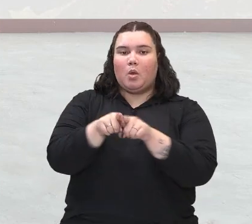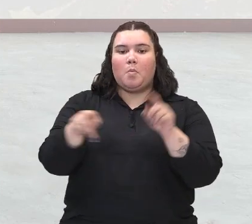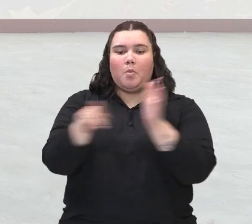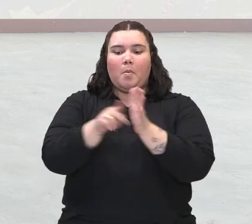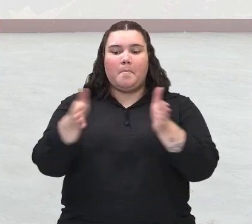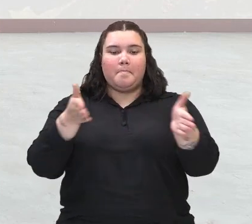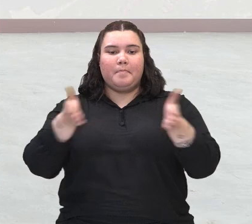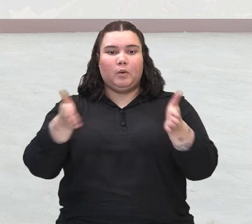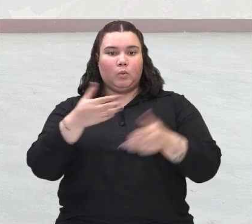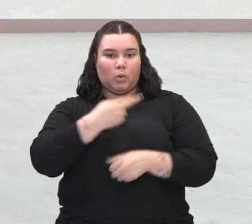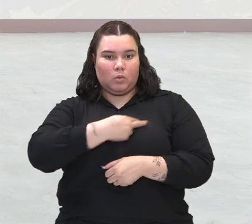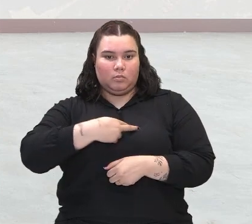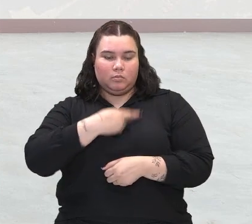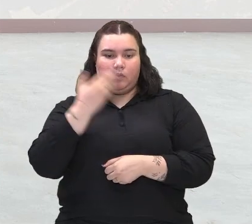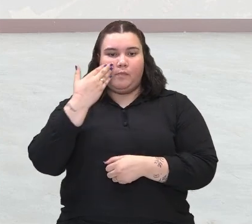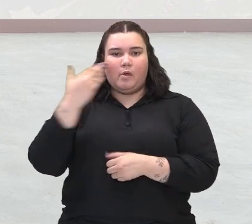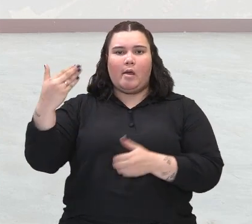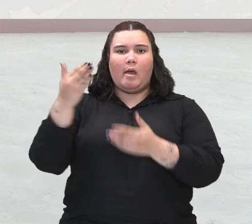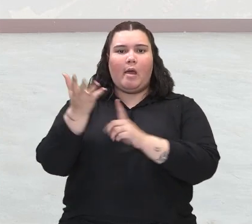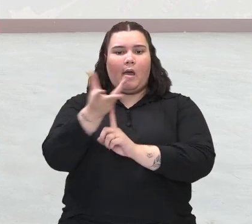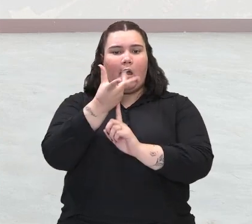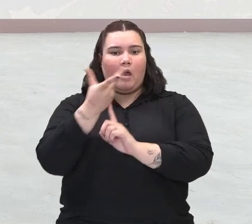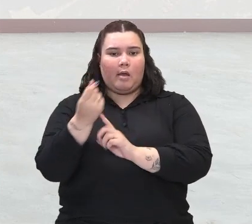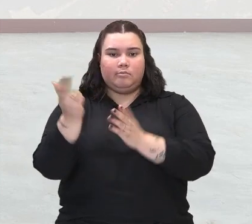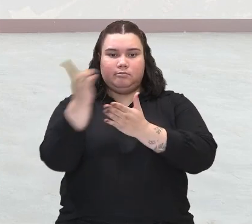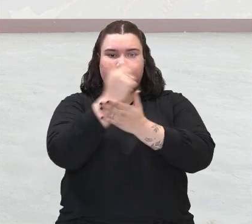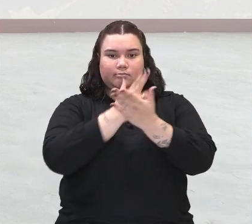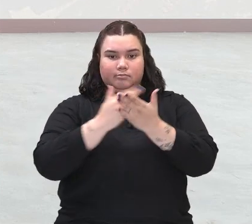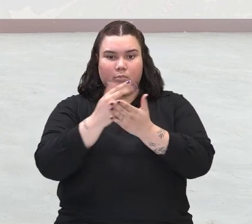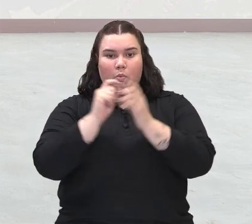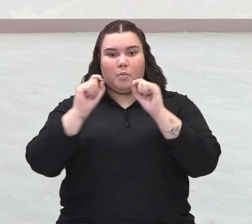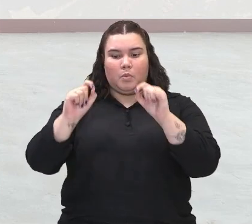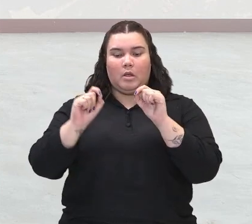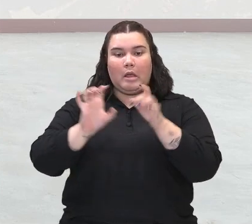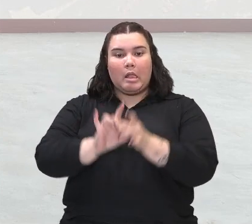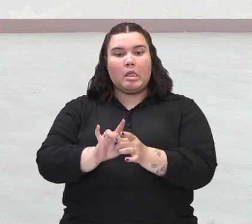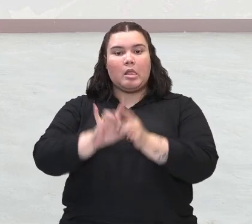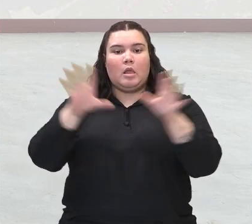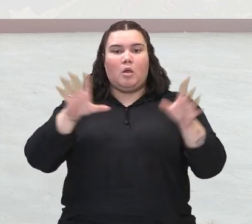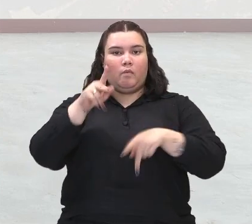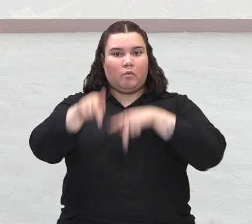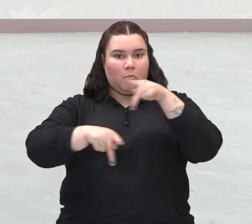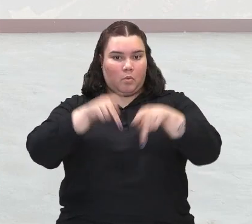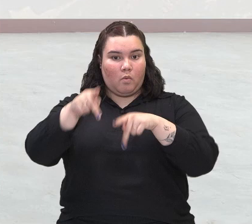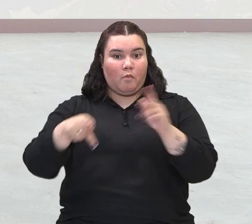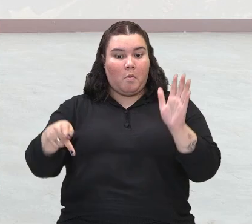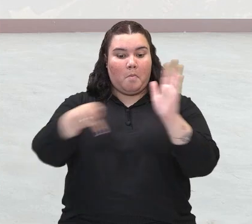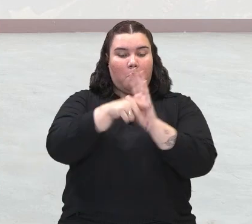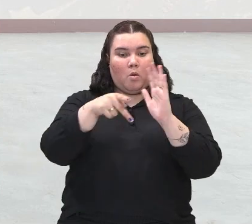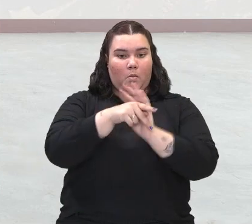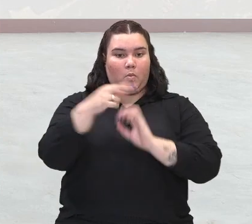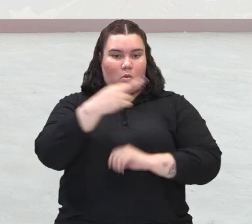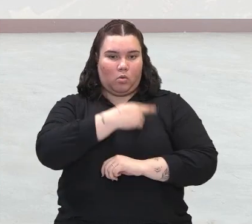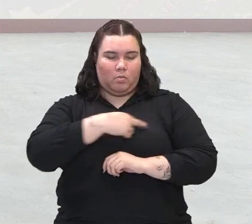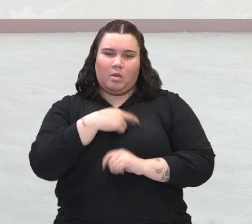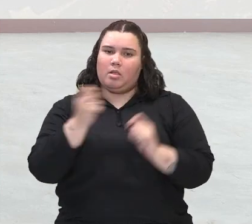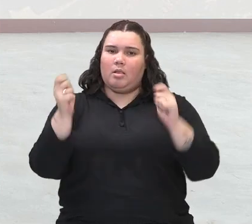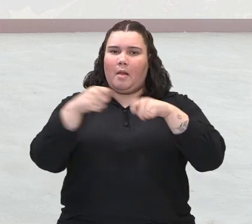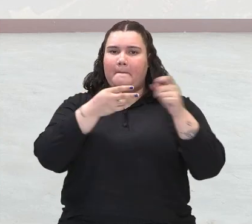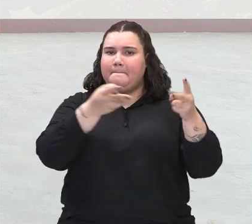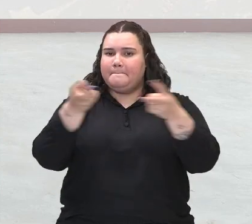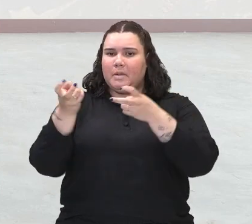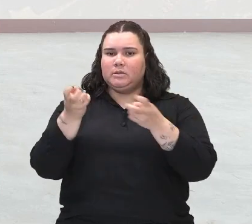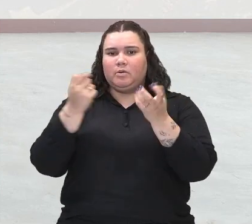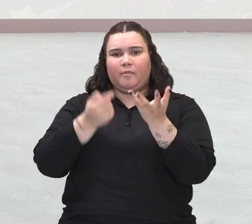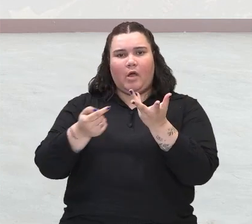gente tem uma obra de Eugênio de la croá que é a liberdade Gu er o povo é uma obra romântica e a gente consegue fazer várias leituras né